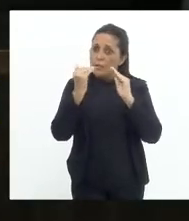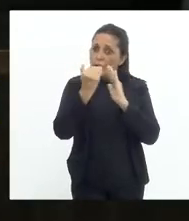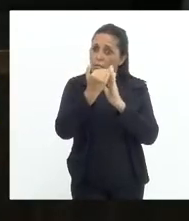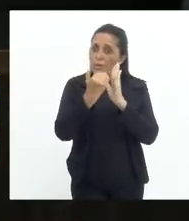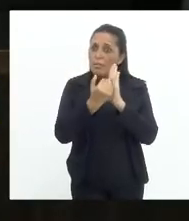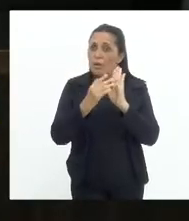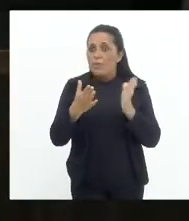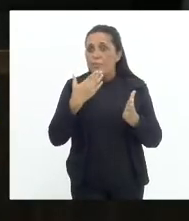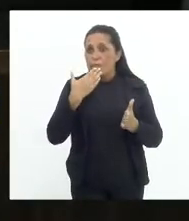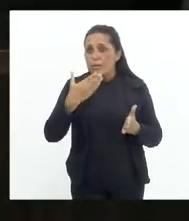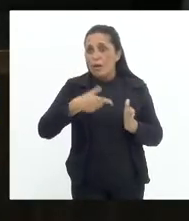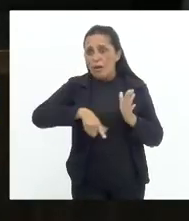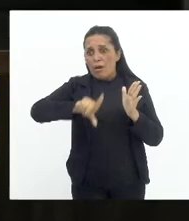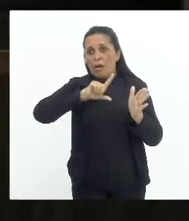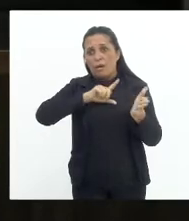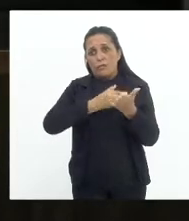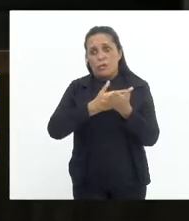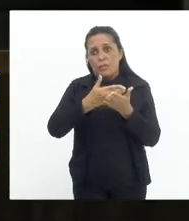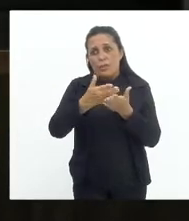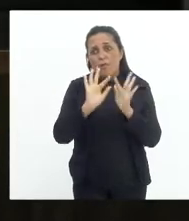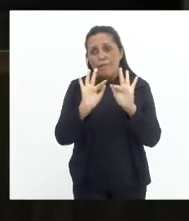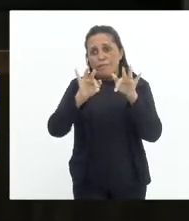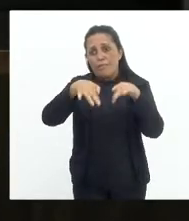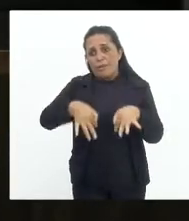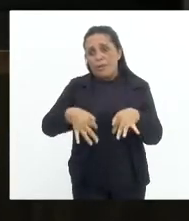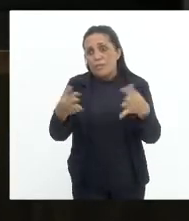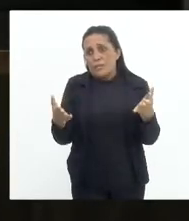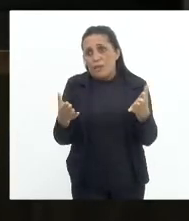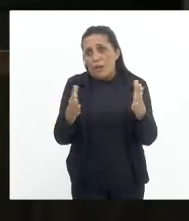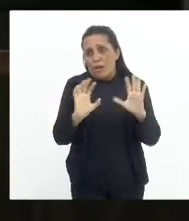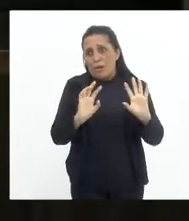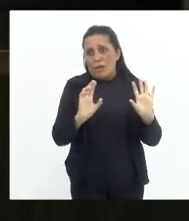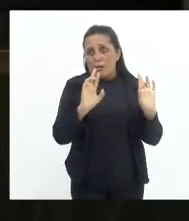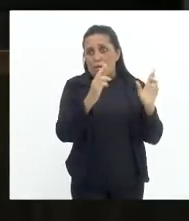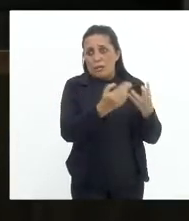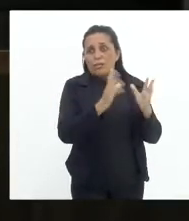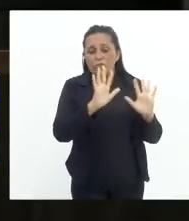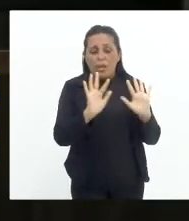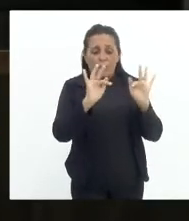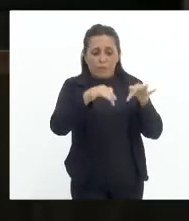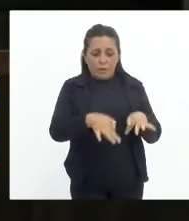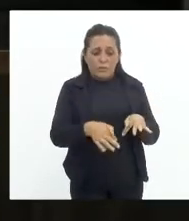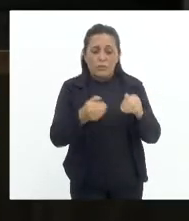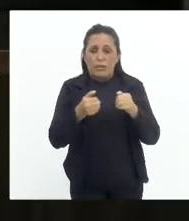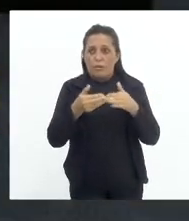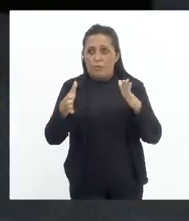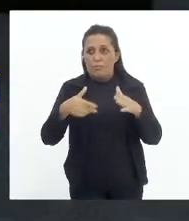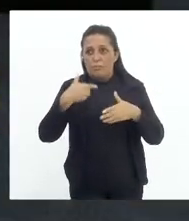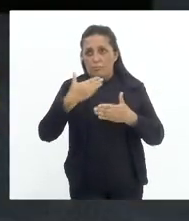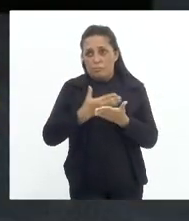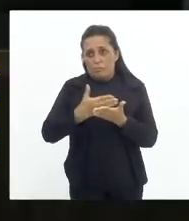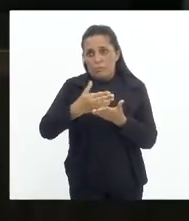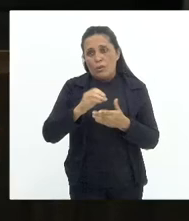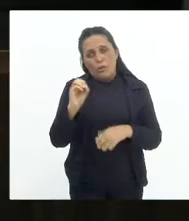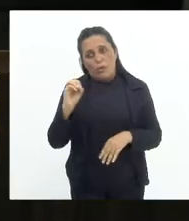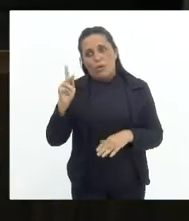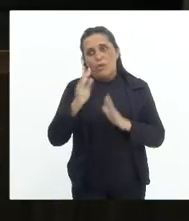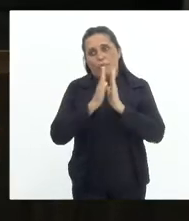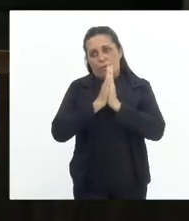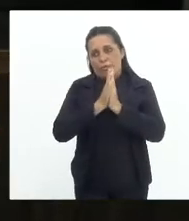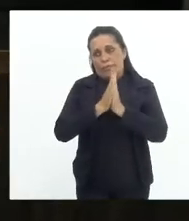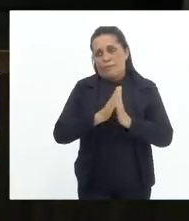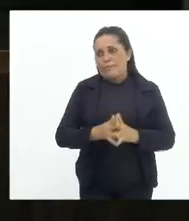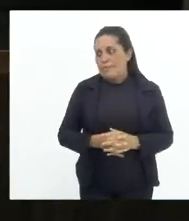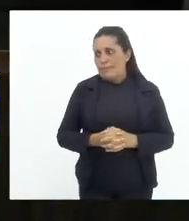pedido onde começam determinar a seção Infelizmente eu já encerrei a sessão já abrimos a outra Ok por